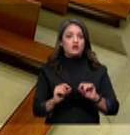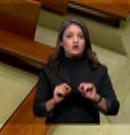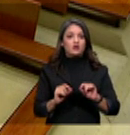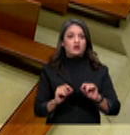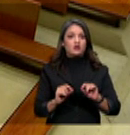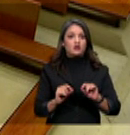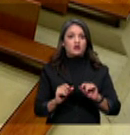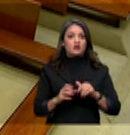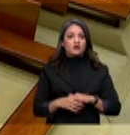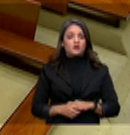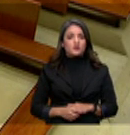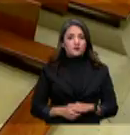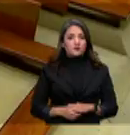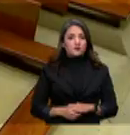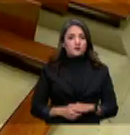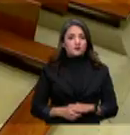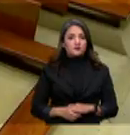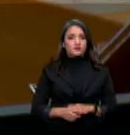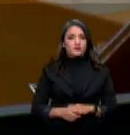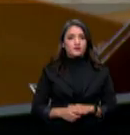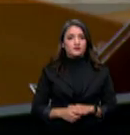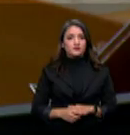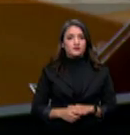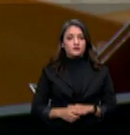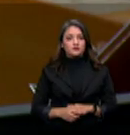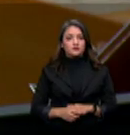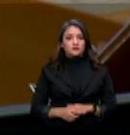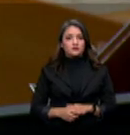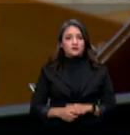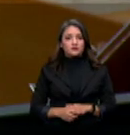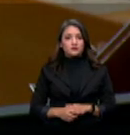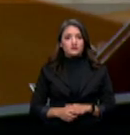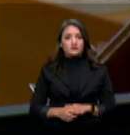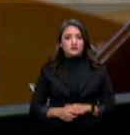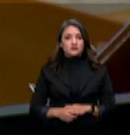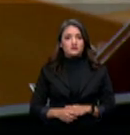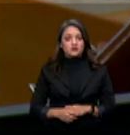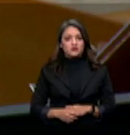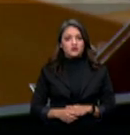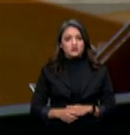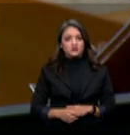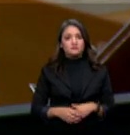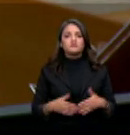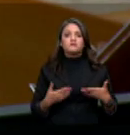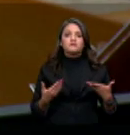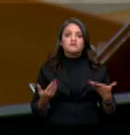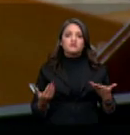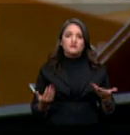deu ensejo a toda essa polêmica. A